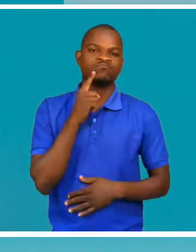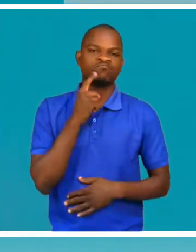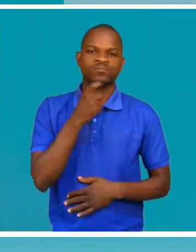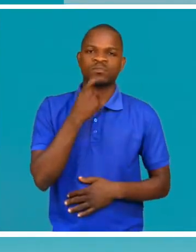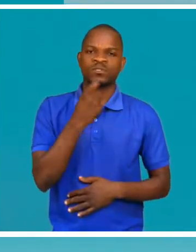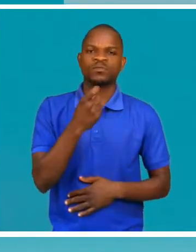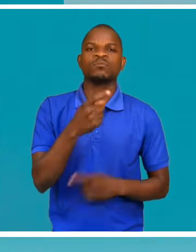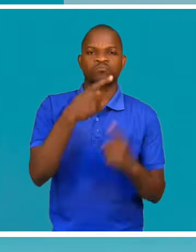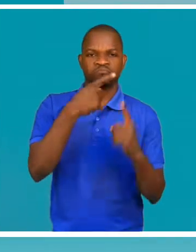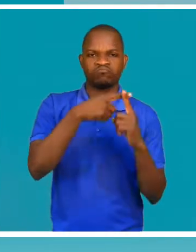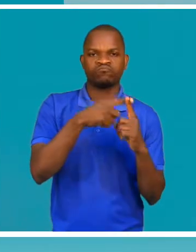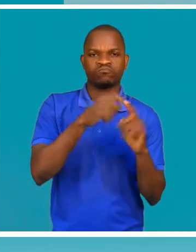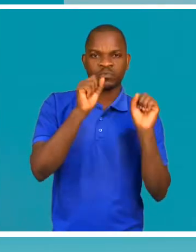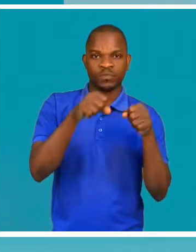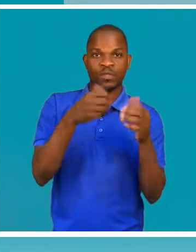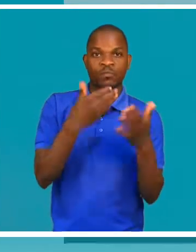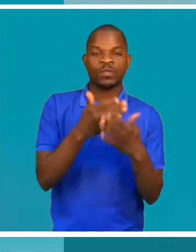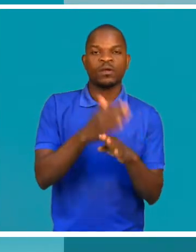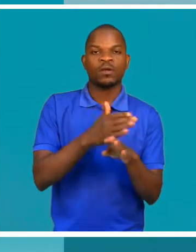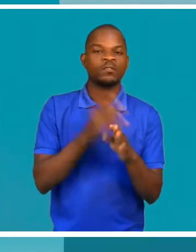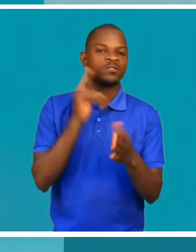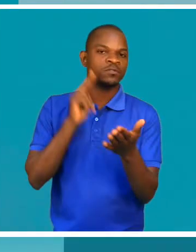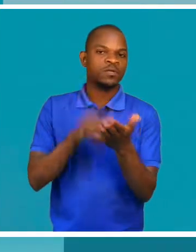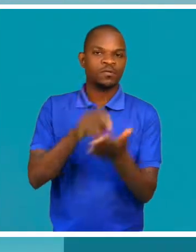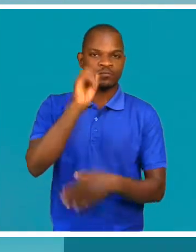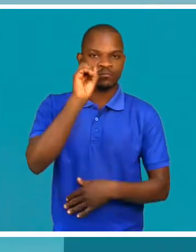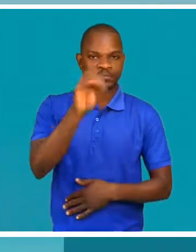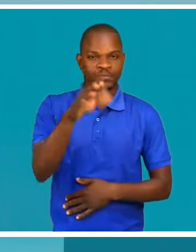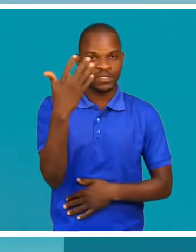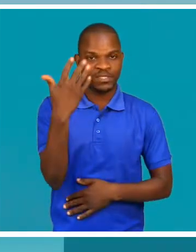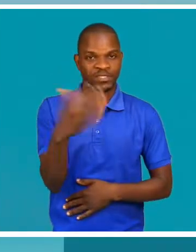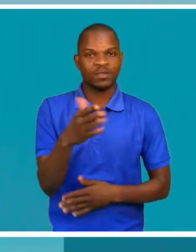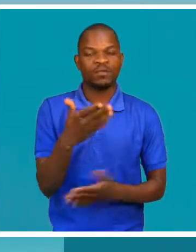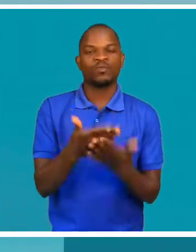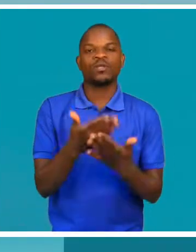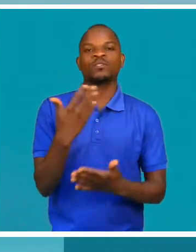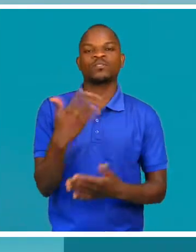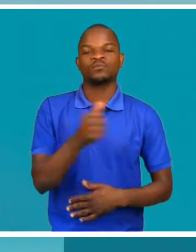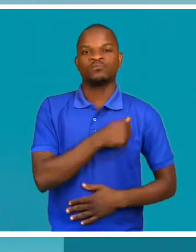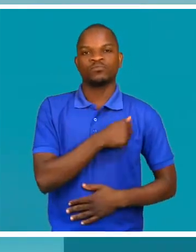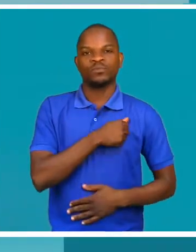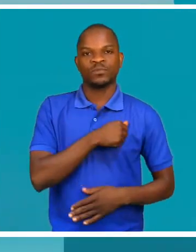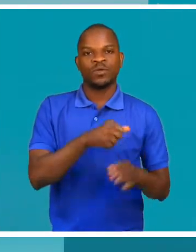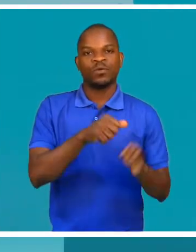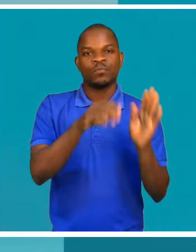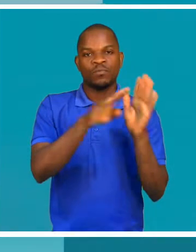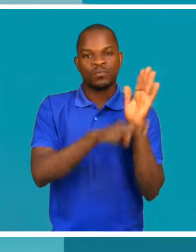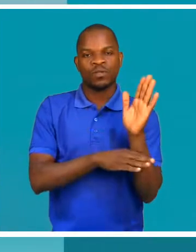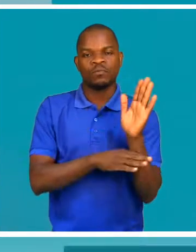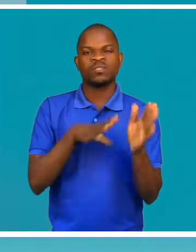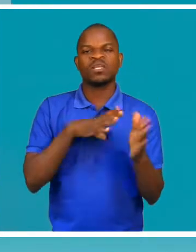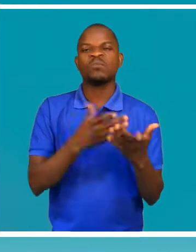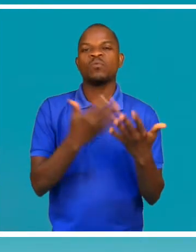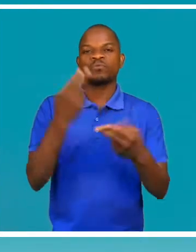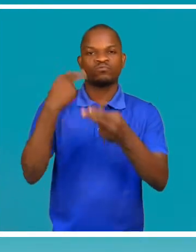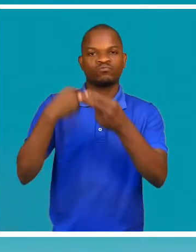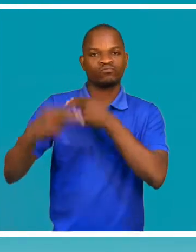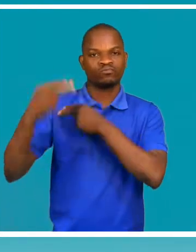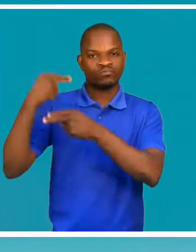isso que eu escrevi. Eu escrevi porque eu gostei do programa. Fez muita história que me abalou mesmo.